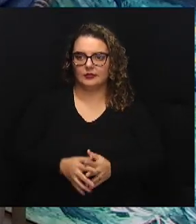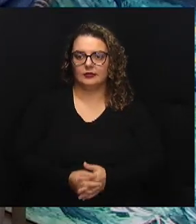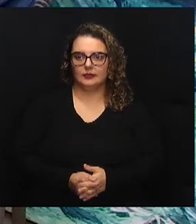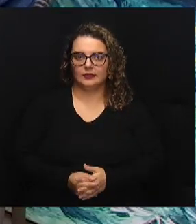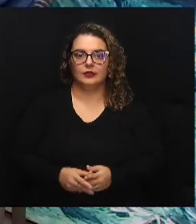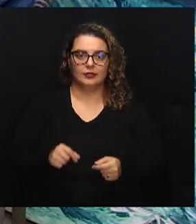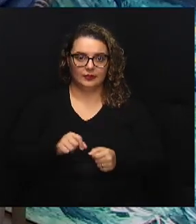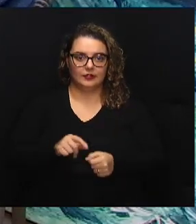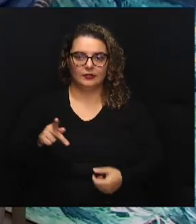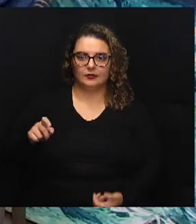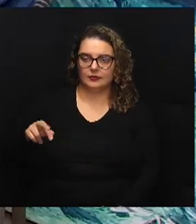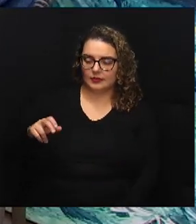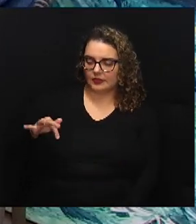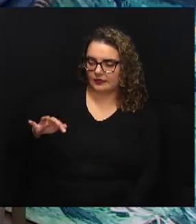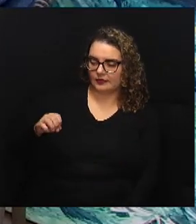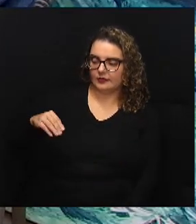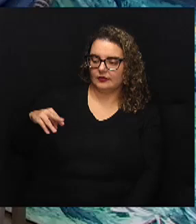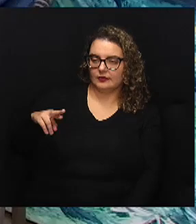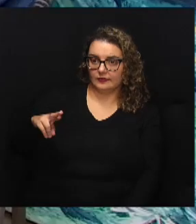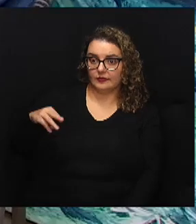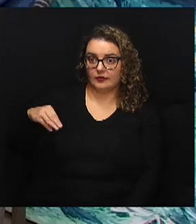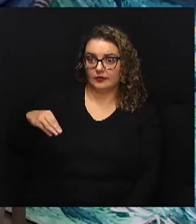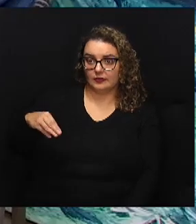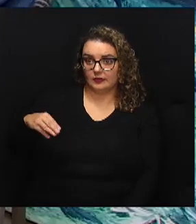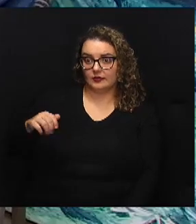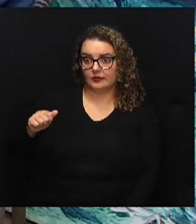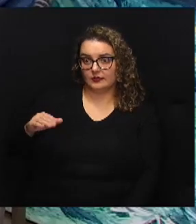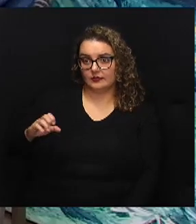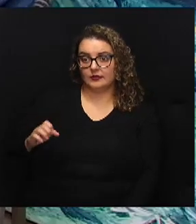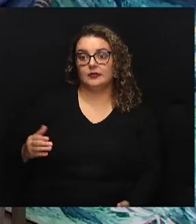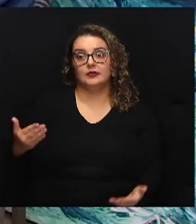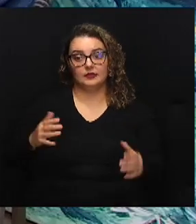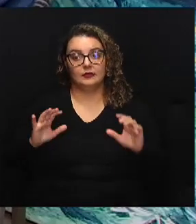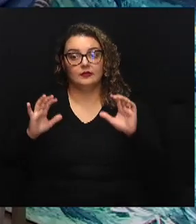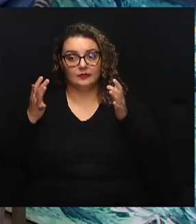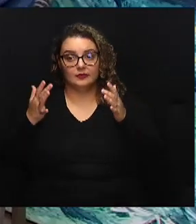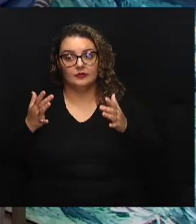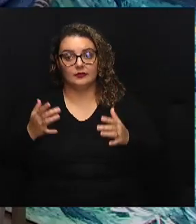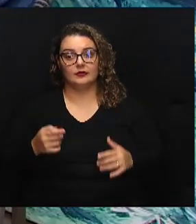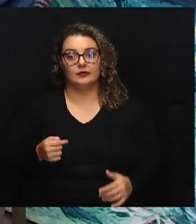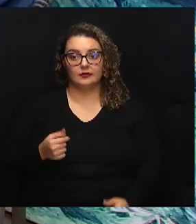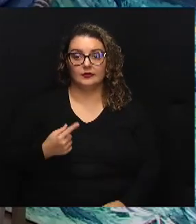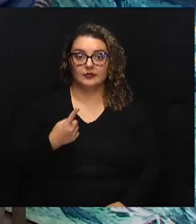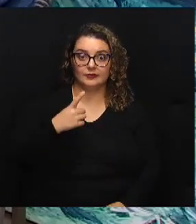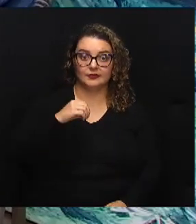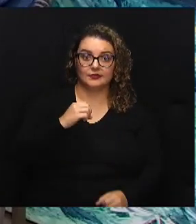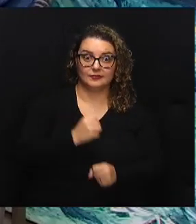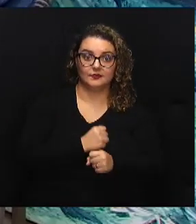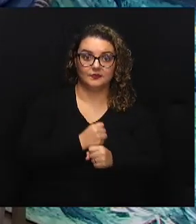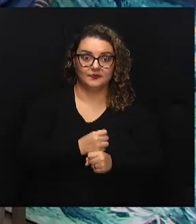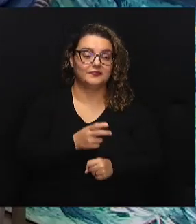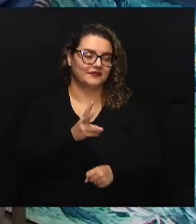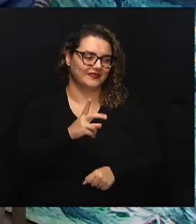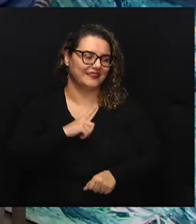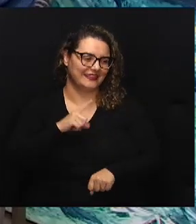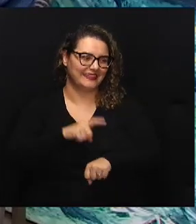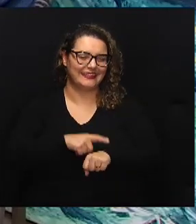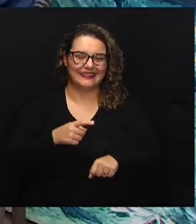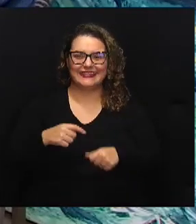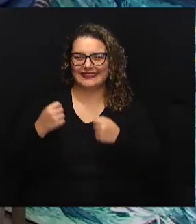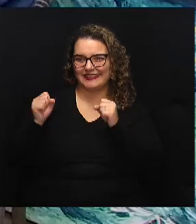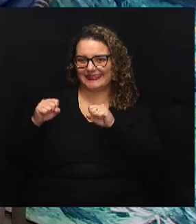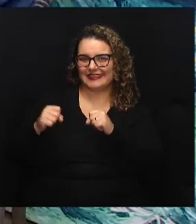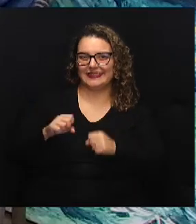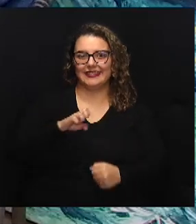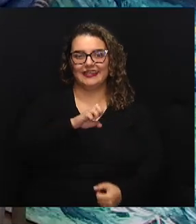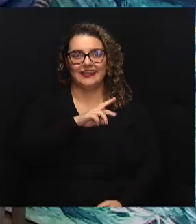essa performance. E agora que nós estamos comemorando quase que uma década. Sempre há tempo. Egas, e